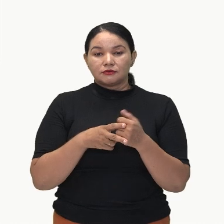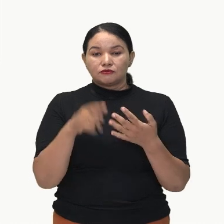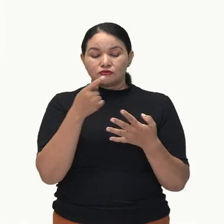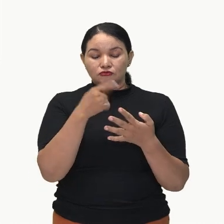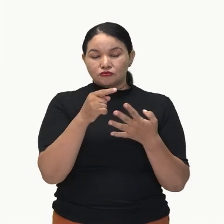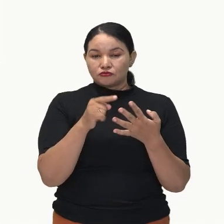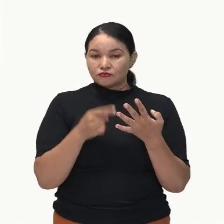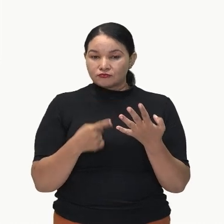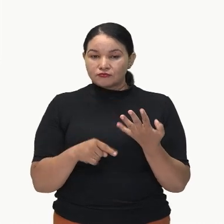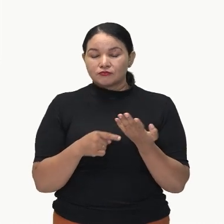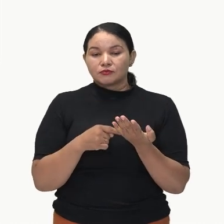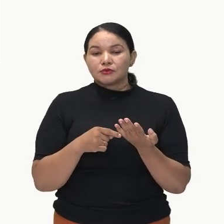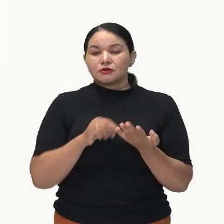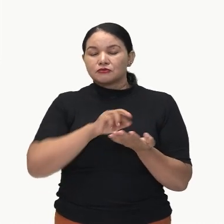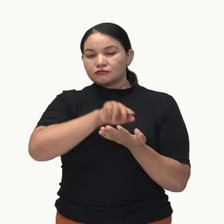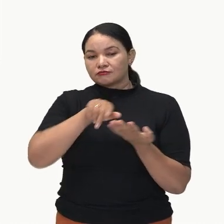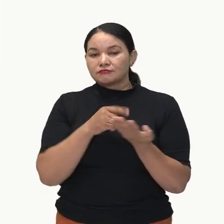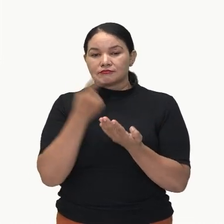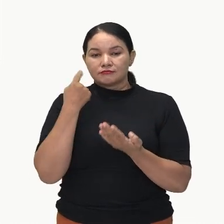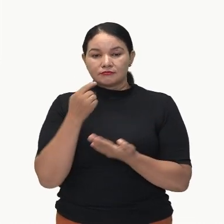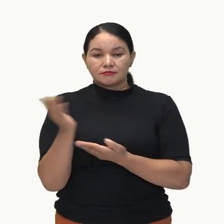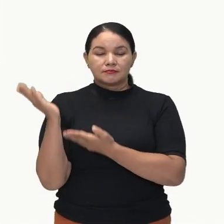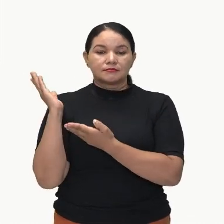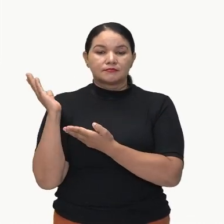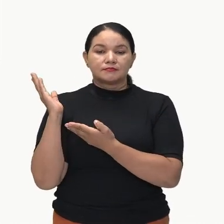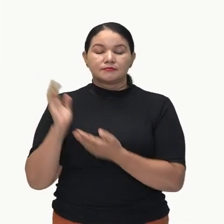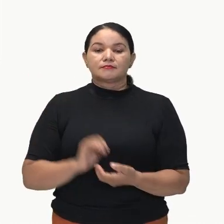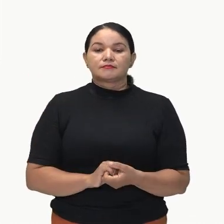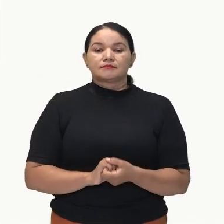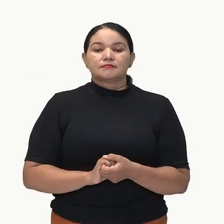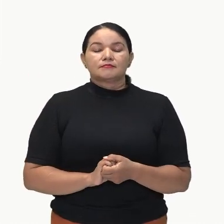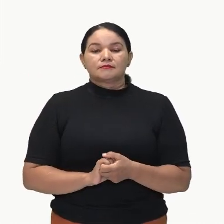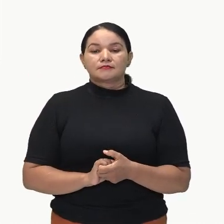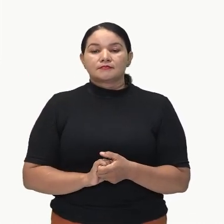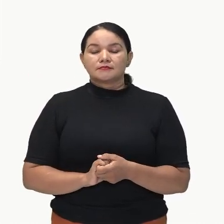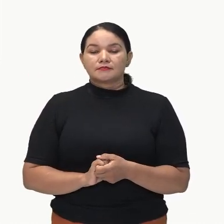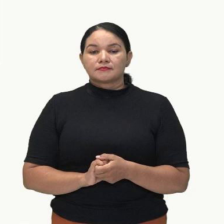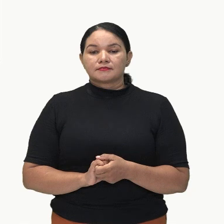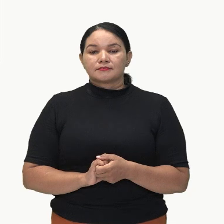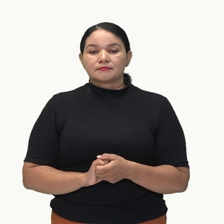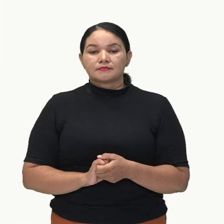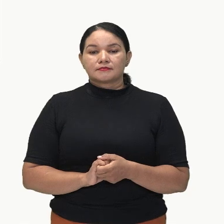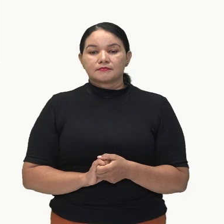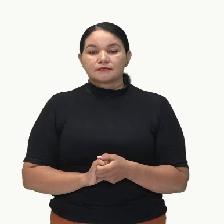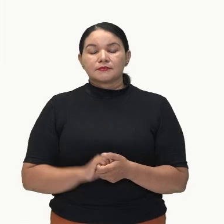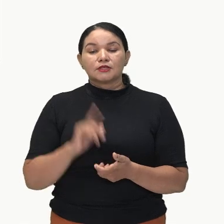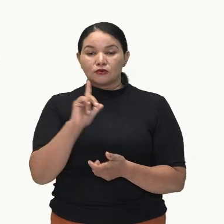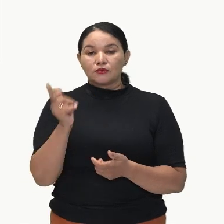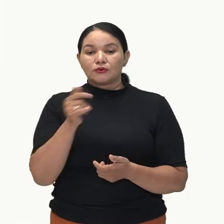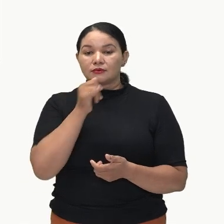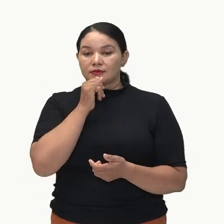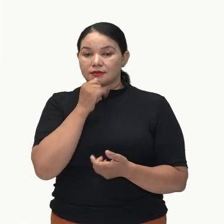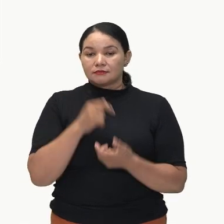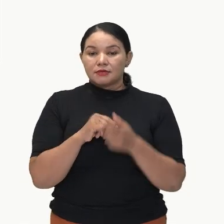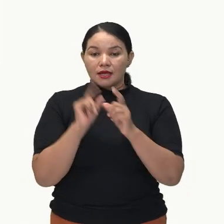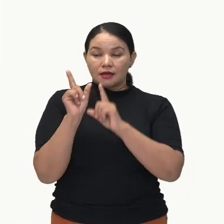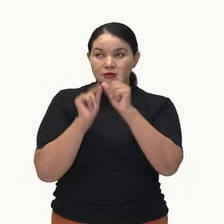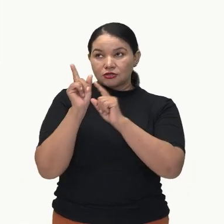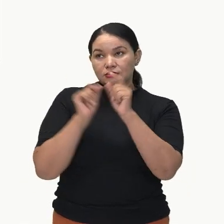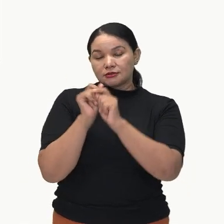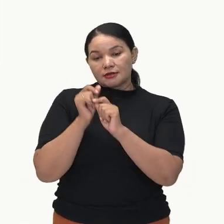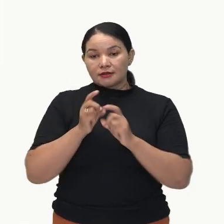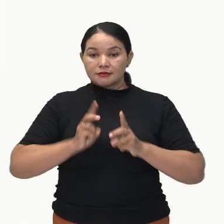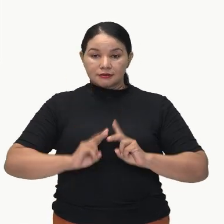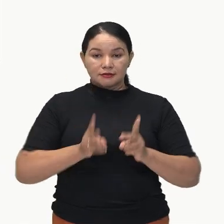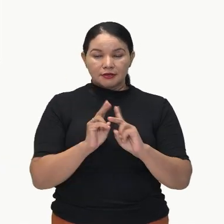já, después, nunca, siempre, todavía, mientras. Nosso exemplo, las estrellas siempre